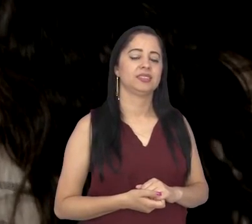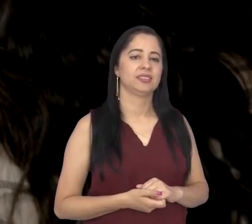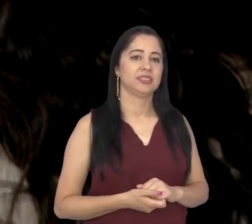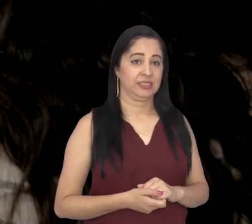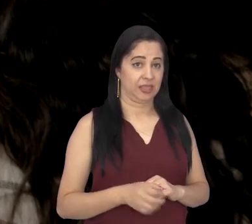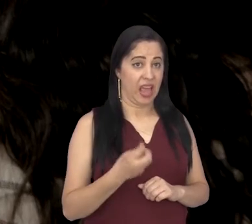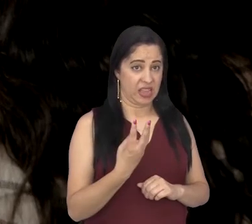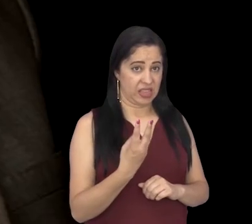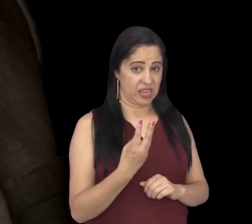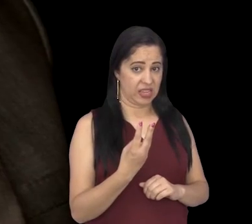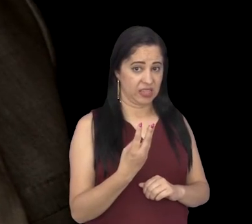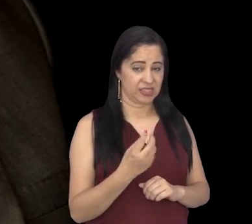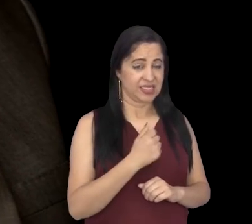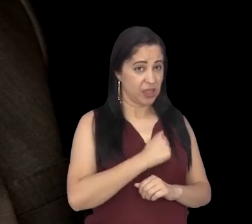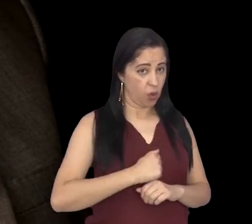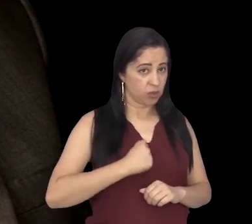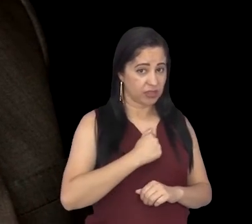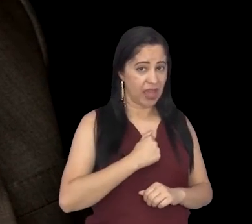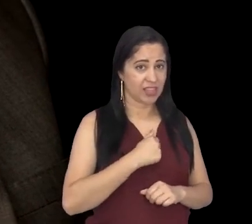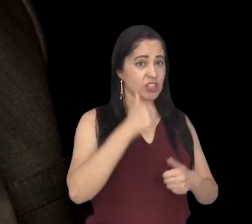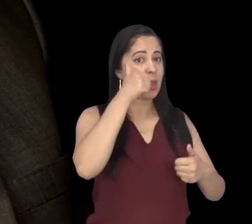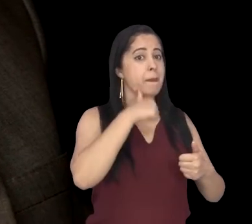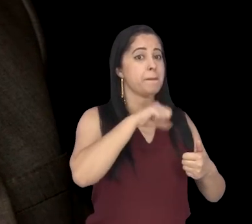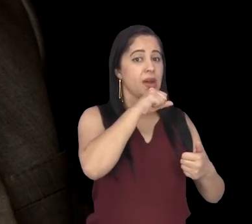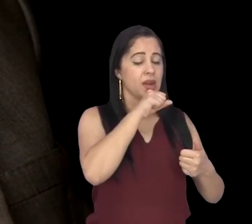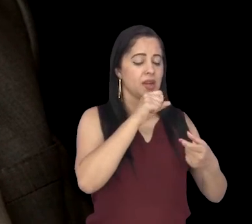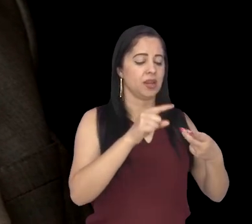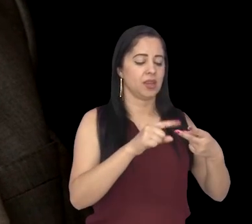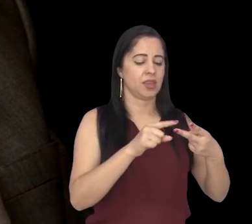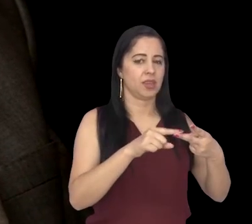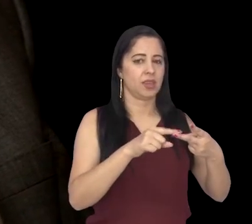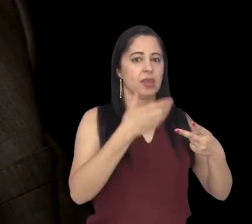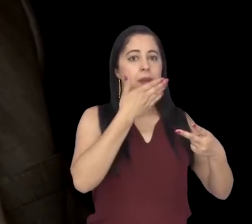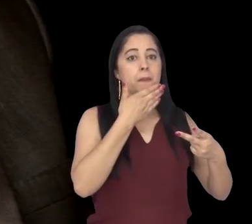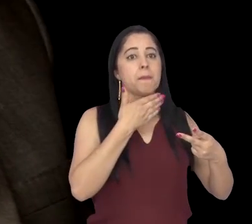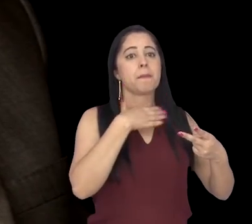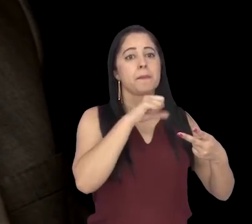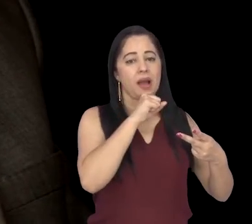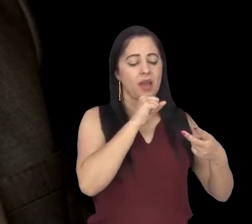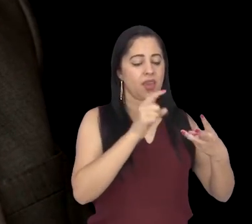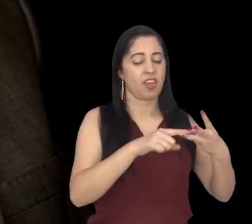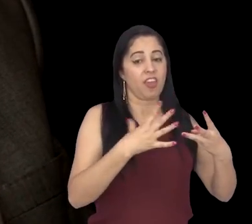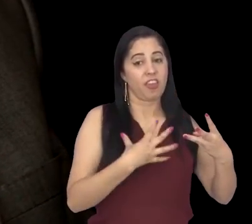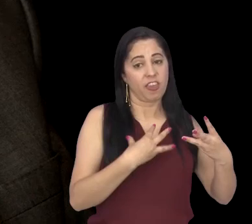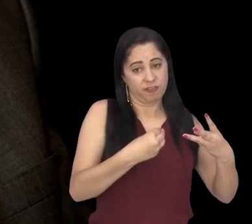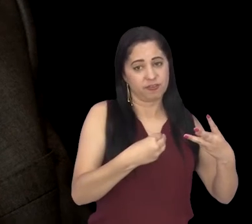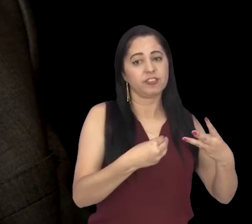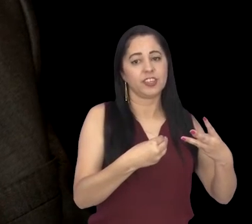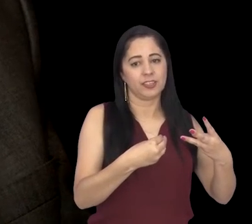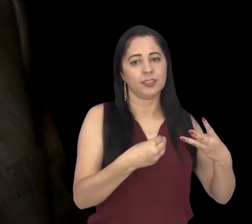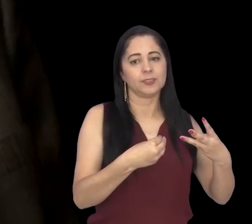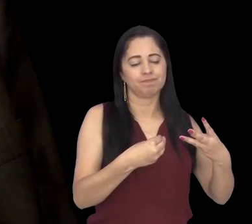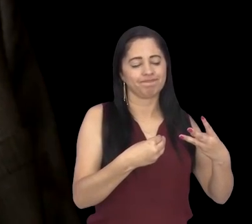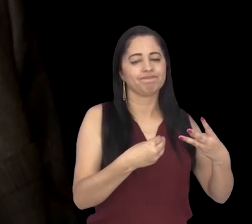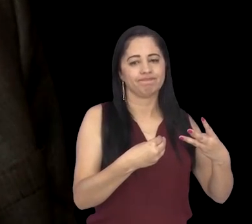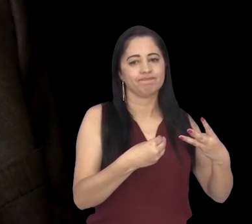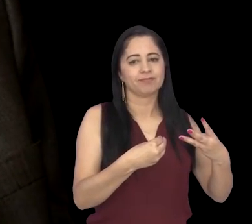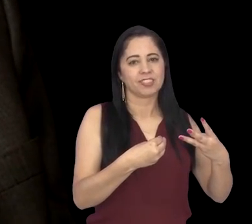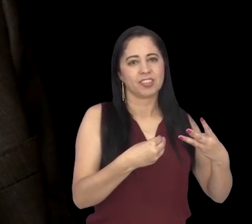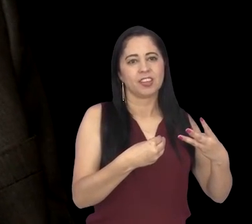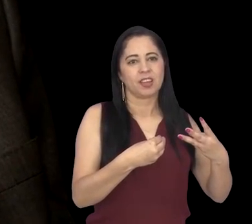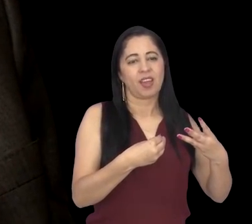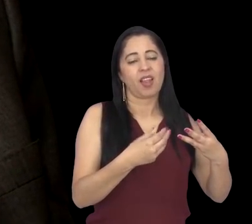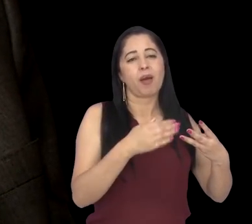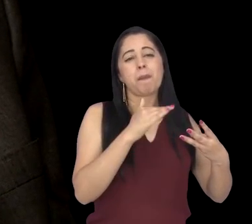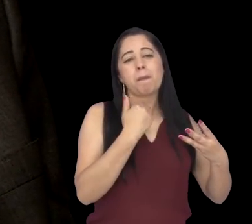3 pode, assim, saudade, papai, mamãe, e uma filha que eu tive que, infelizmente, não ficou pouco tempo